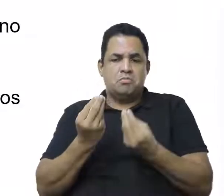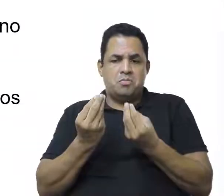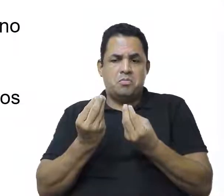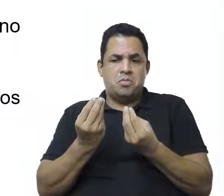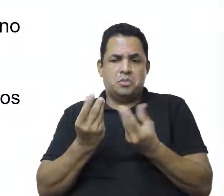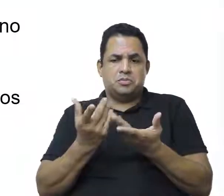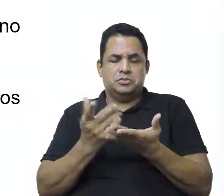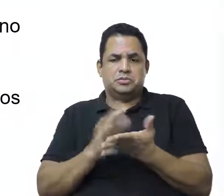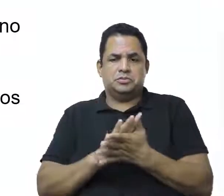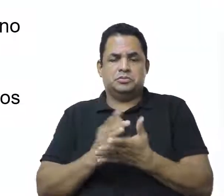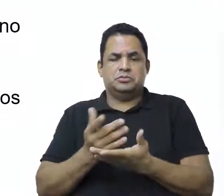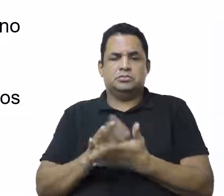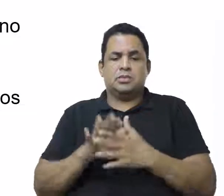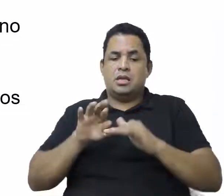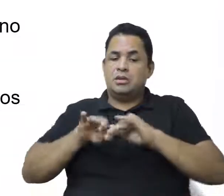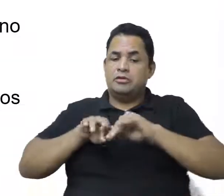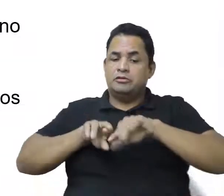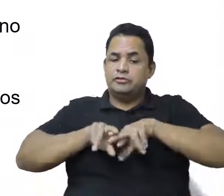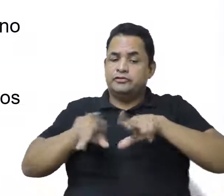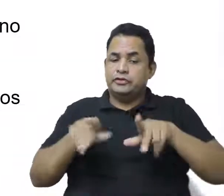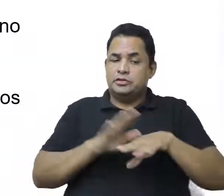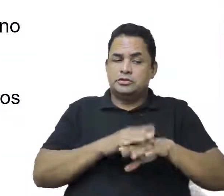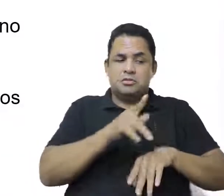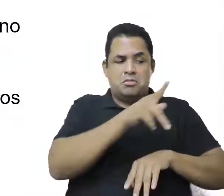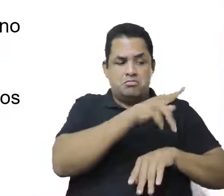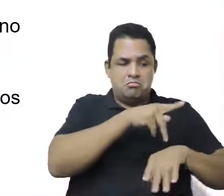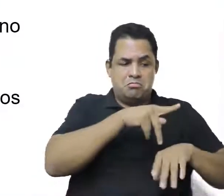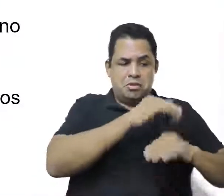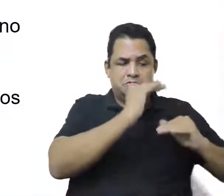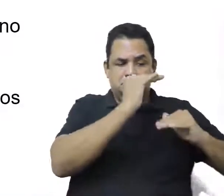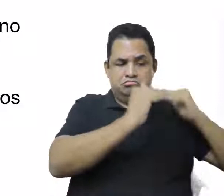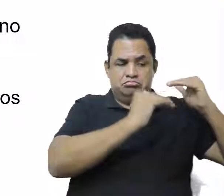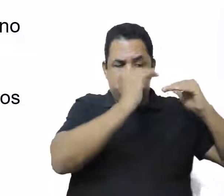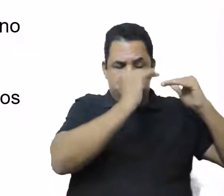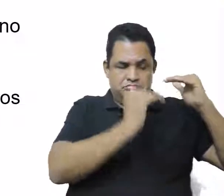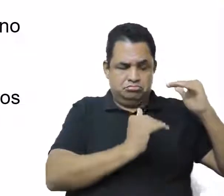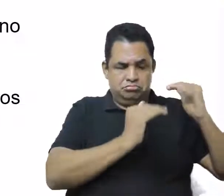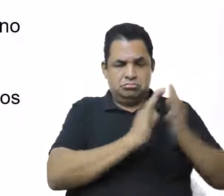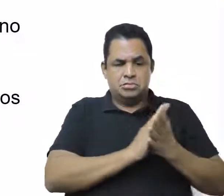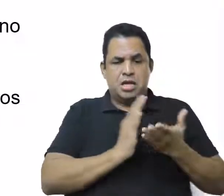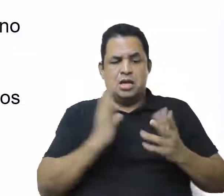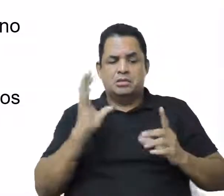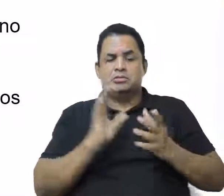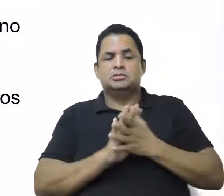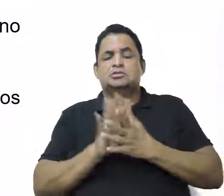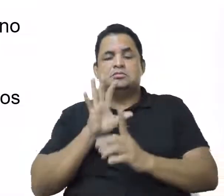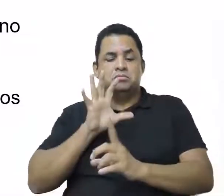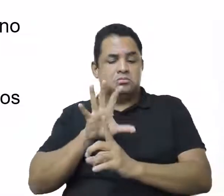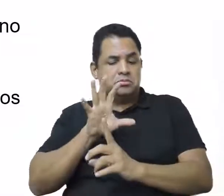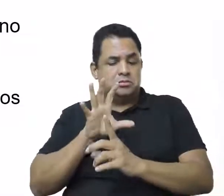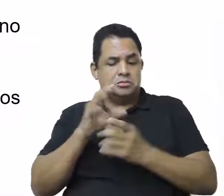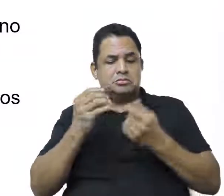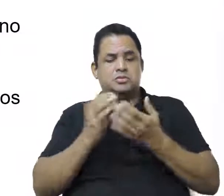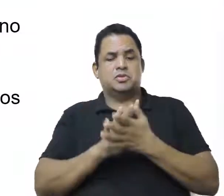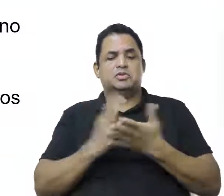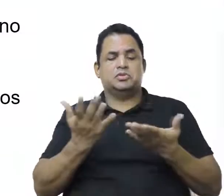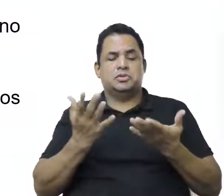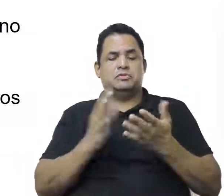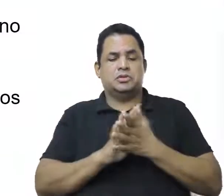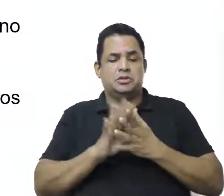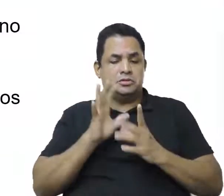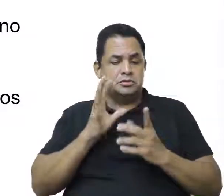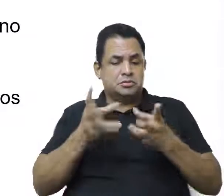grandioso, né, perante a outros países, já exploravam outros países, a mão de obra de outros países, continuaram perpetuando